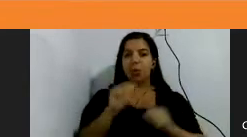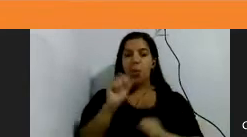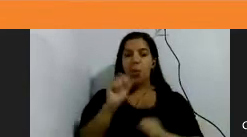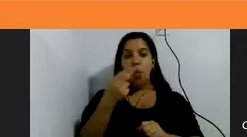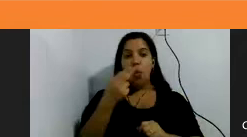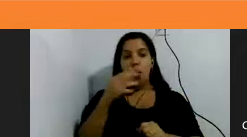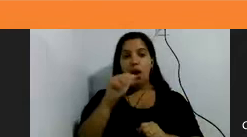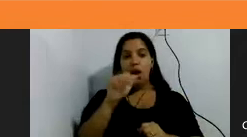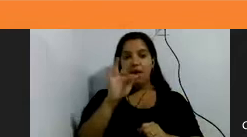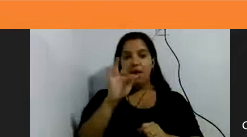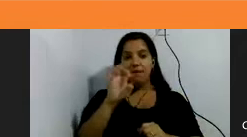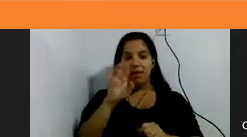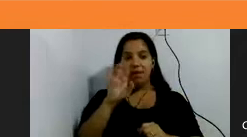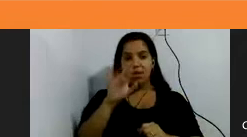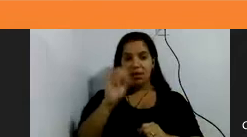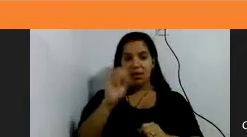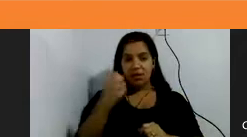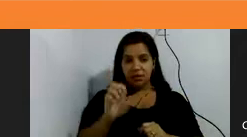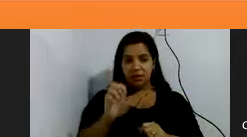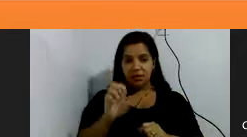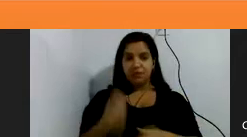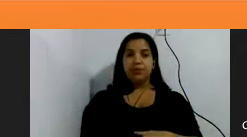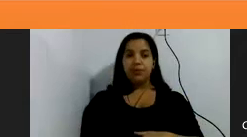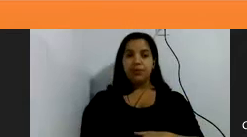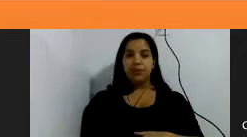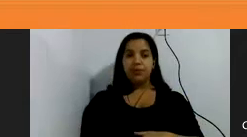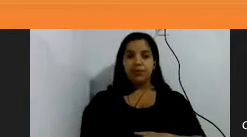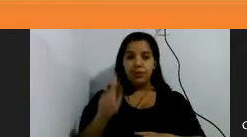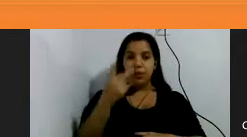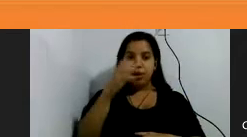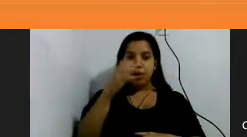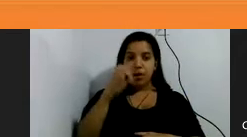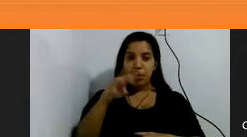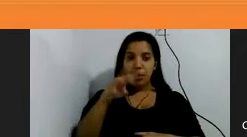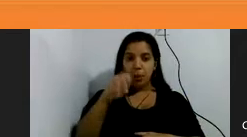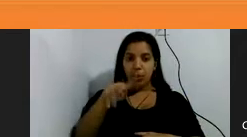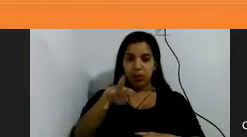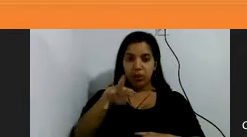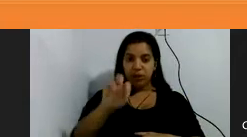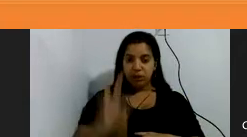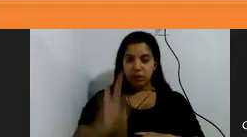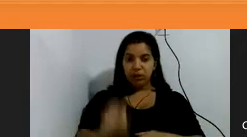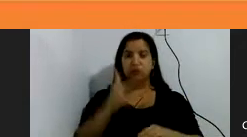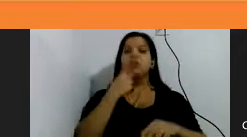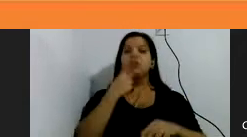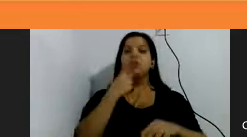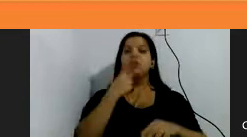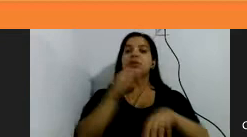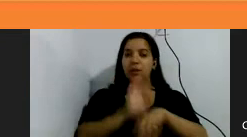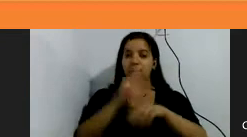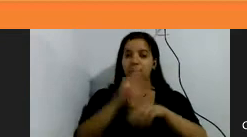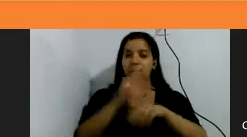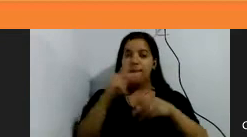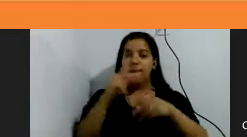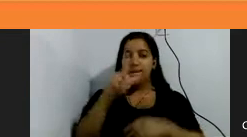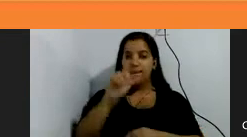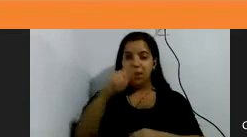ou aférese. Então, hemocomponente são as hemácias, plaquetas e o plasma, que